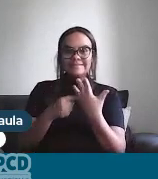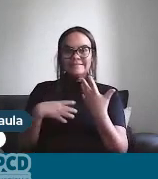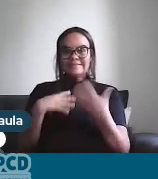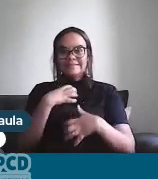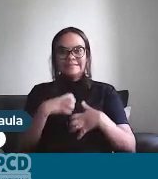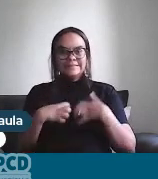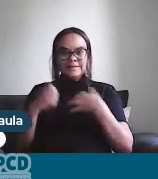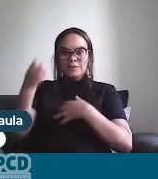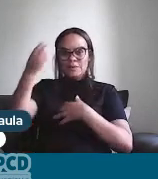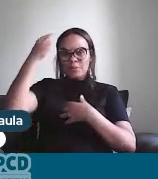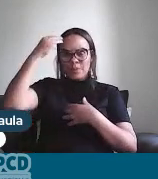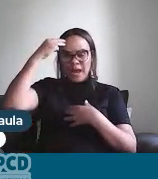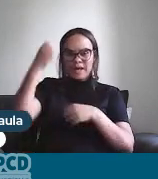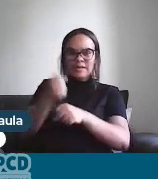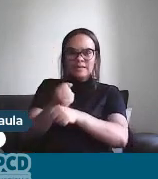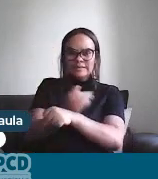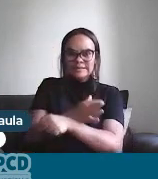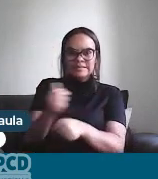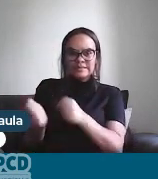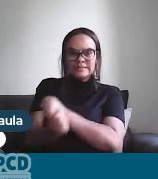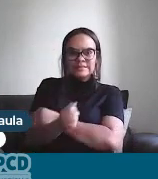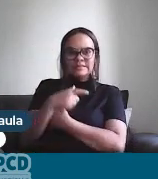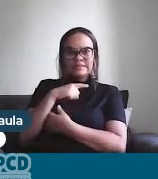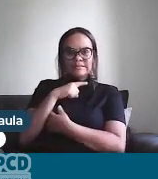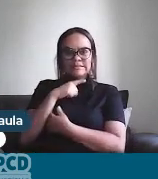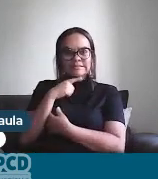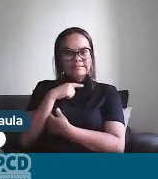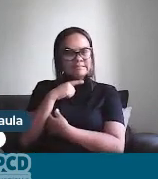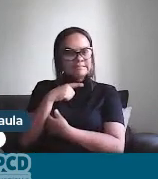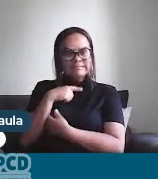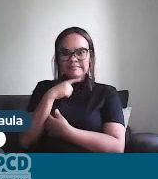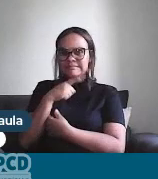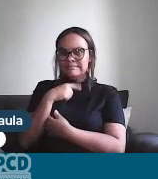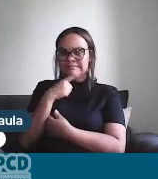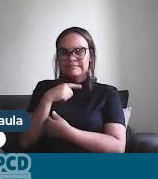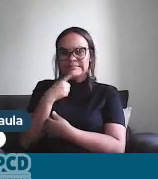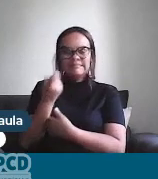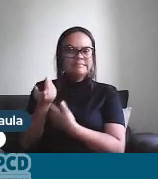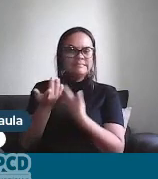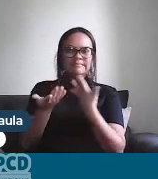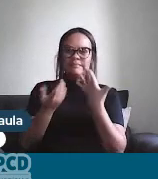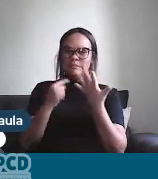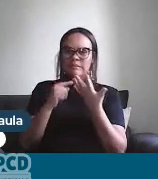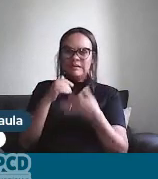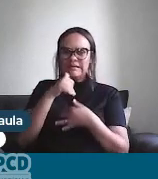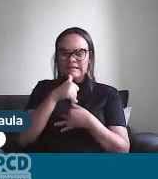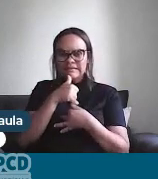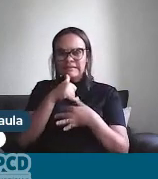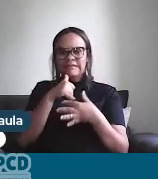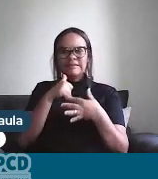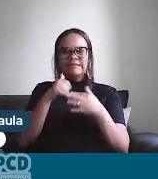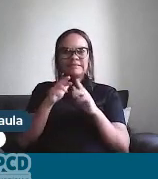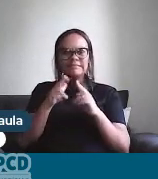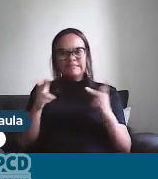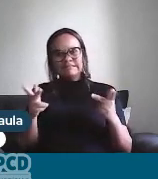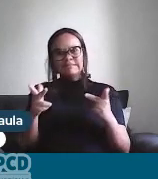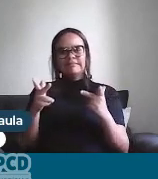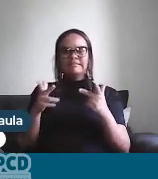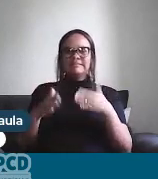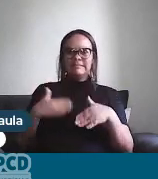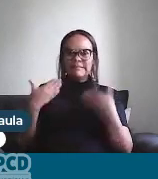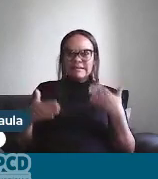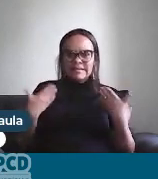desesperançosa. Ela não consegue, parece que ver saída para nenhuma das situações que ela vive naquele momento. A gente